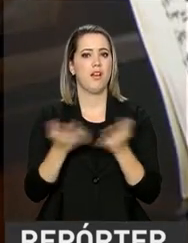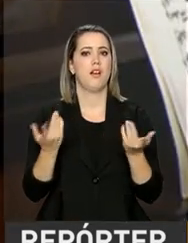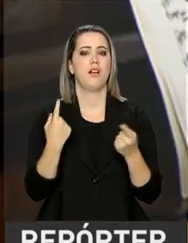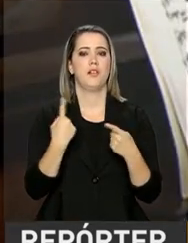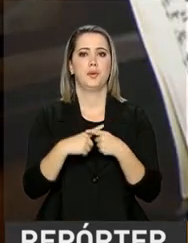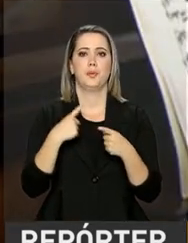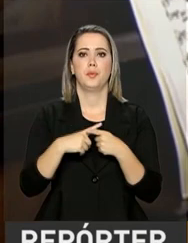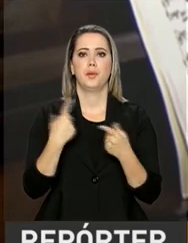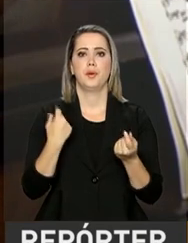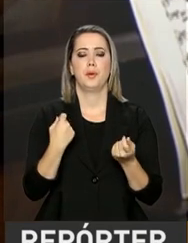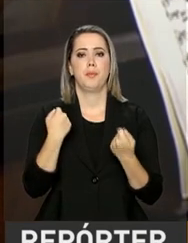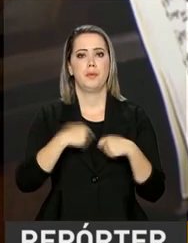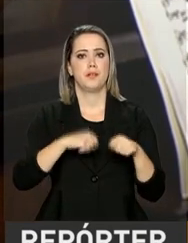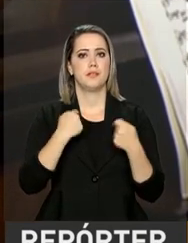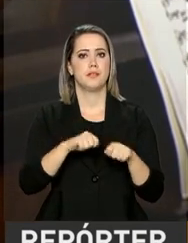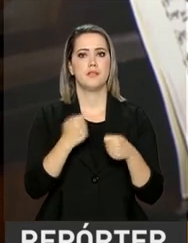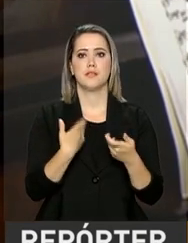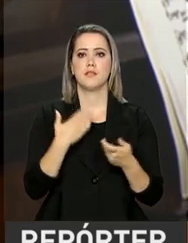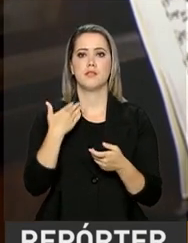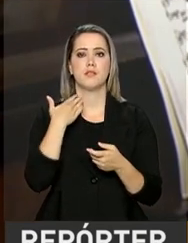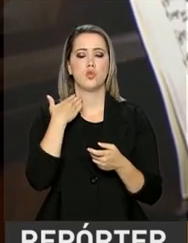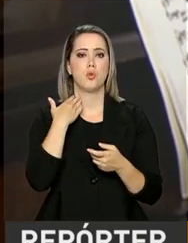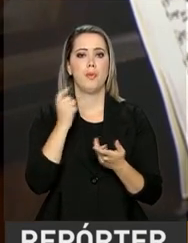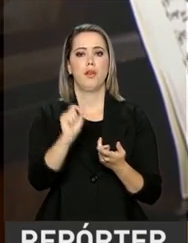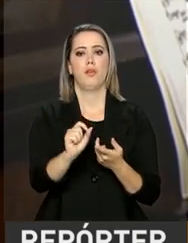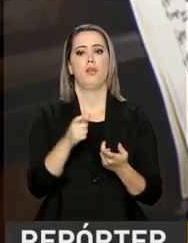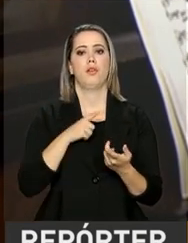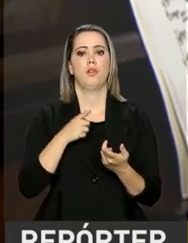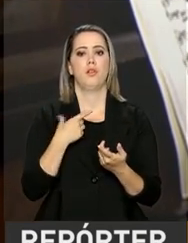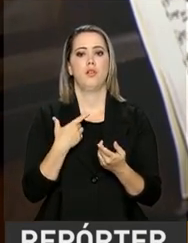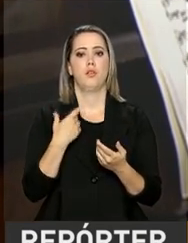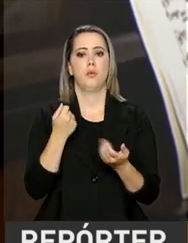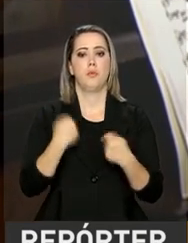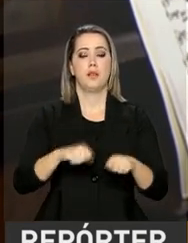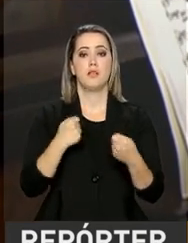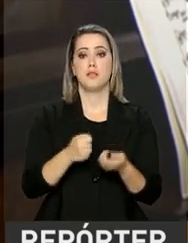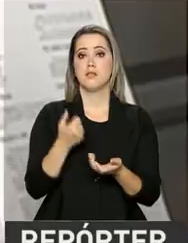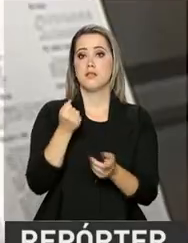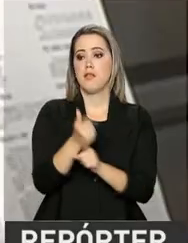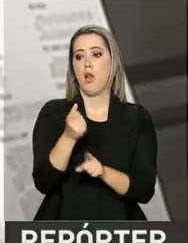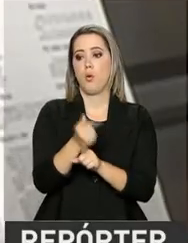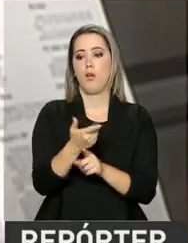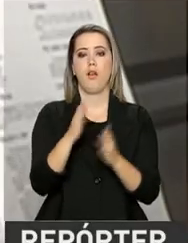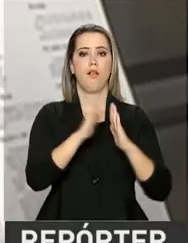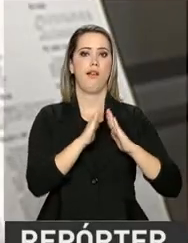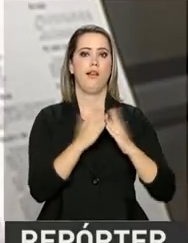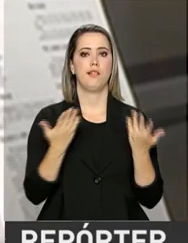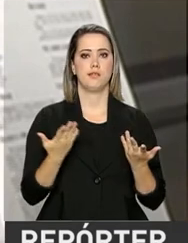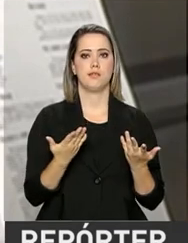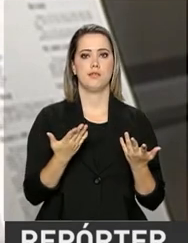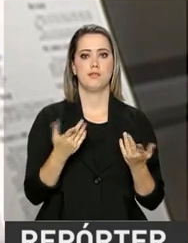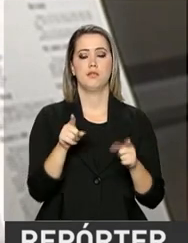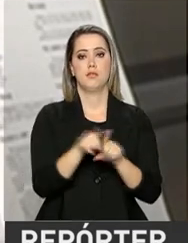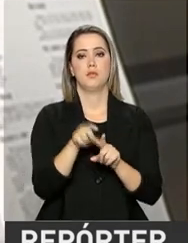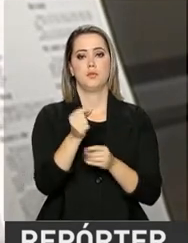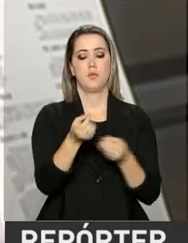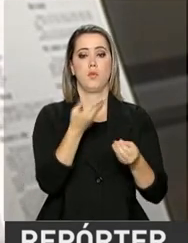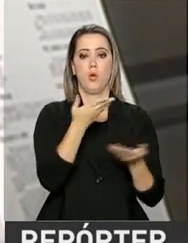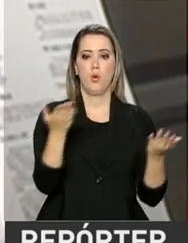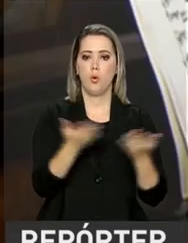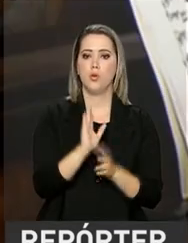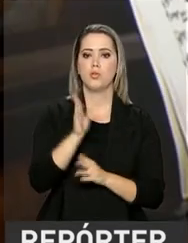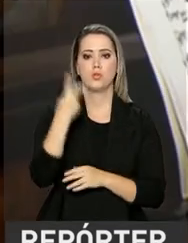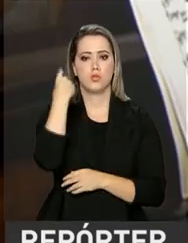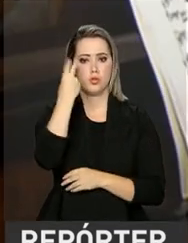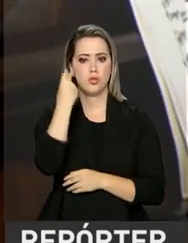que abrir conta bancária tem que alugar um apartamento tipo sem cpfs em RG você não é ninguém hoje a cantora e compositora não enfrenta mais